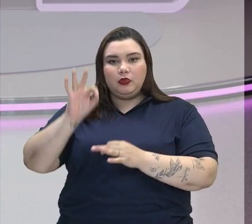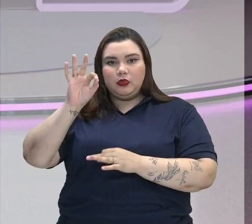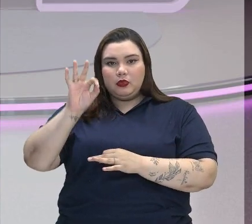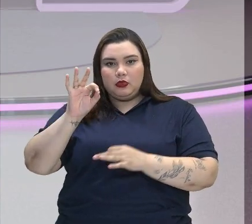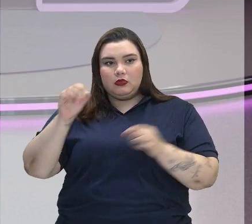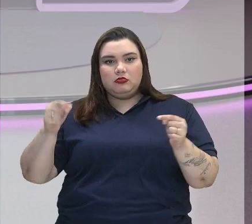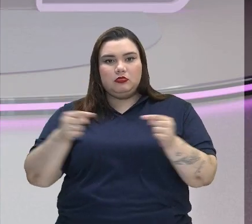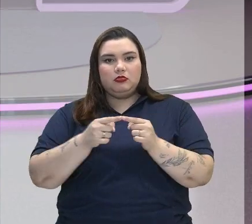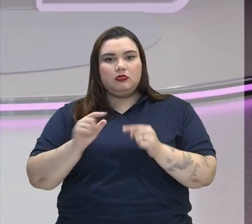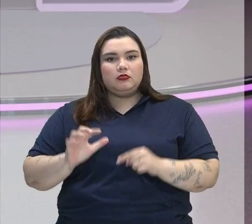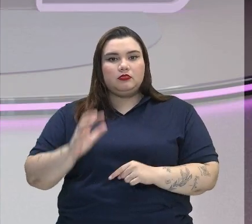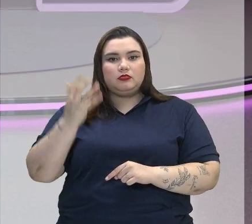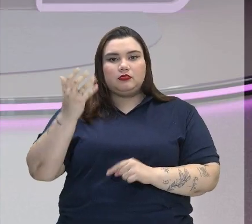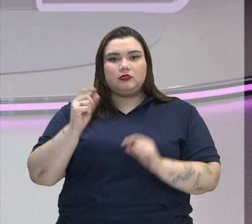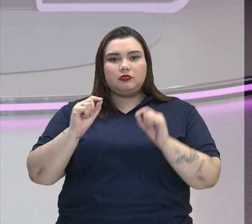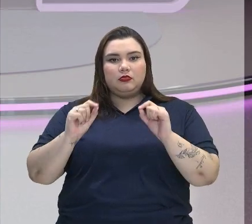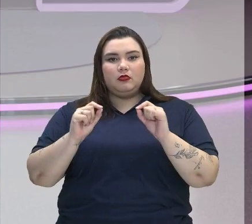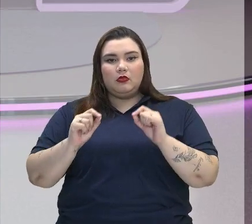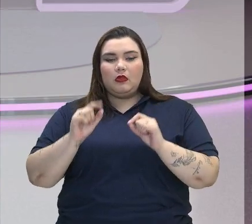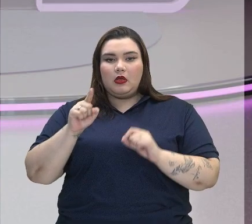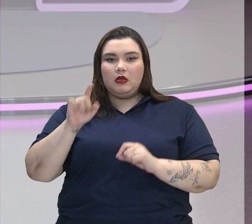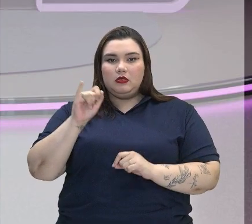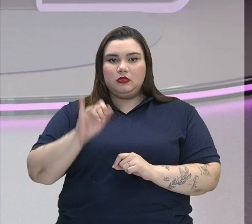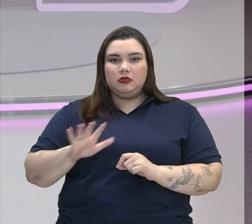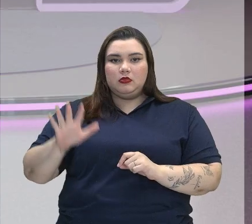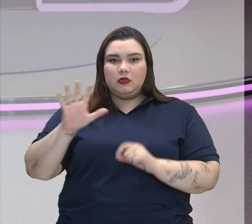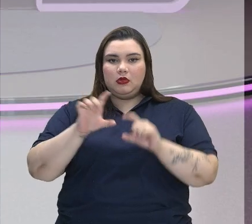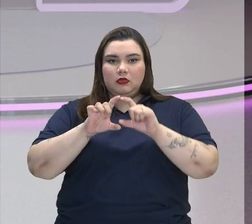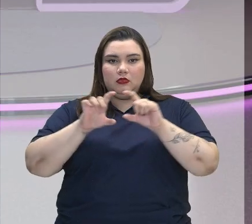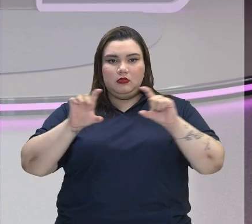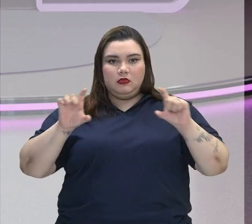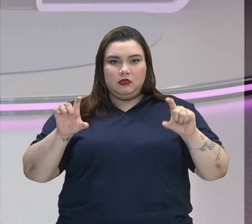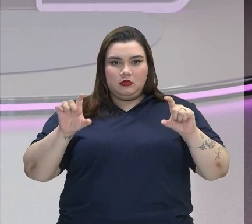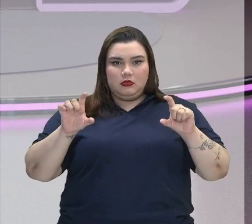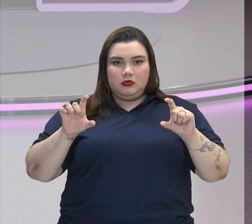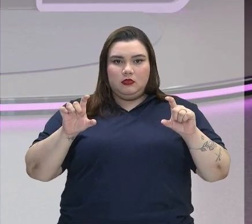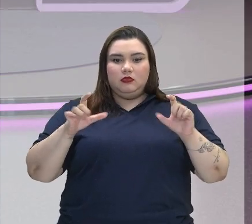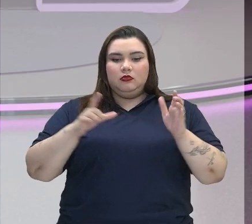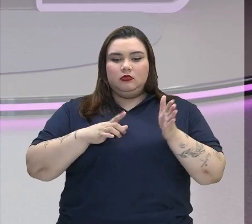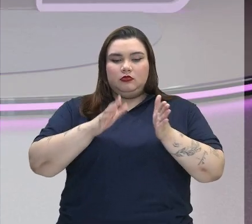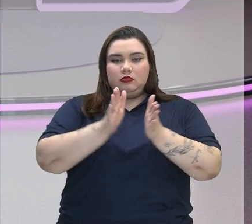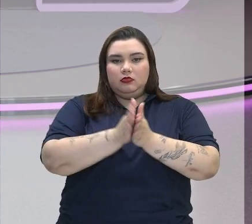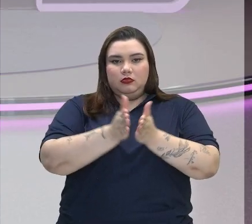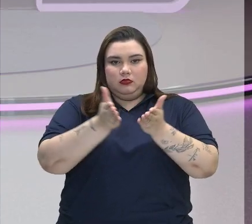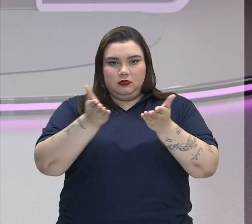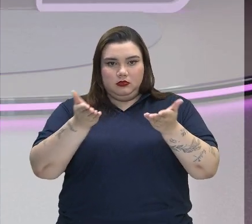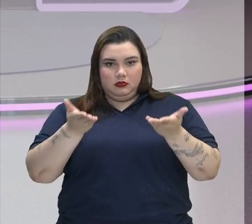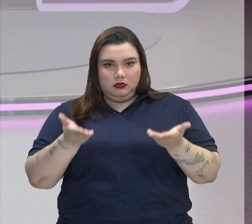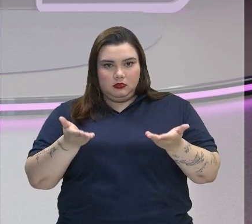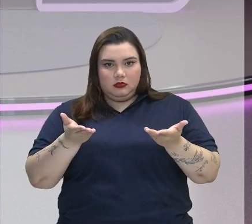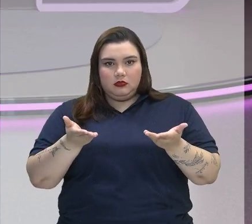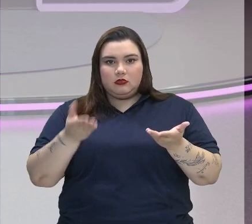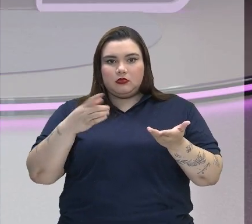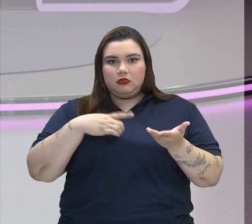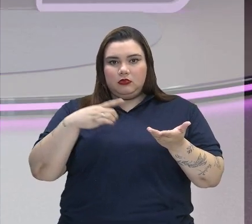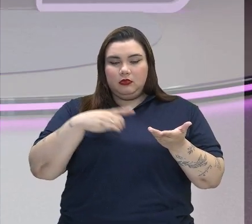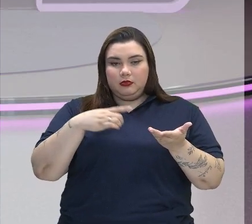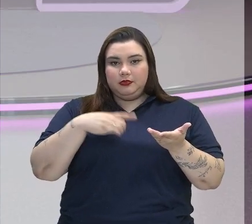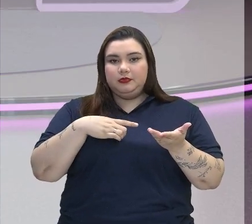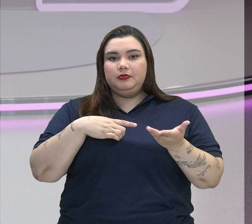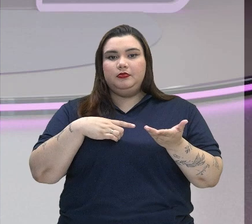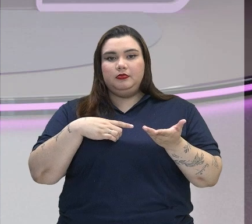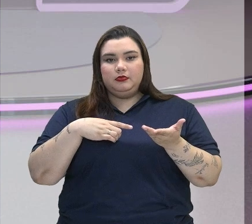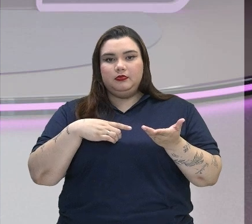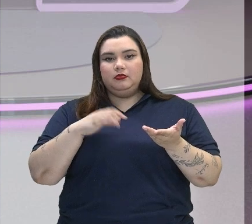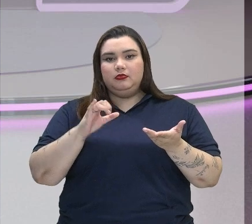que acontece? Pega aqui um retângulo, pega esse lado e você vai sobrepor ao outro. Então, quando você faz essa sobreposição,